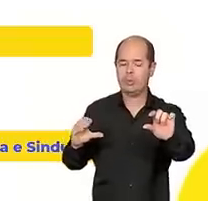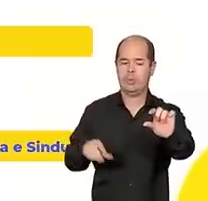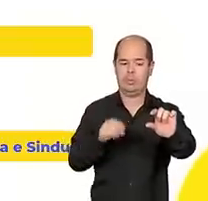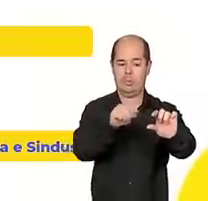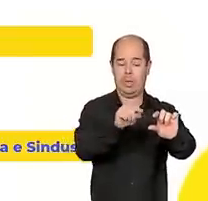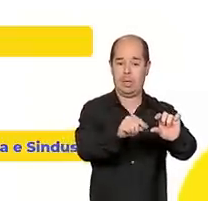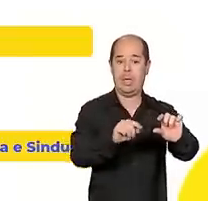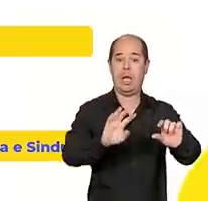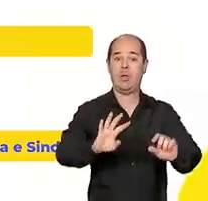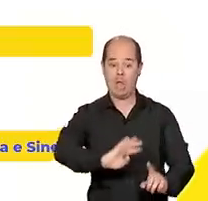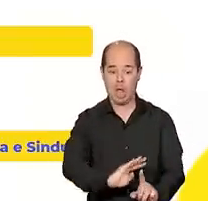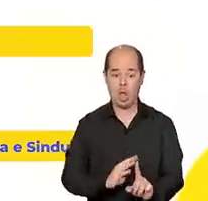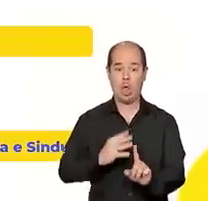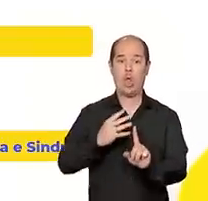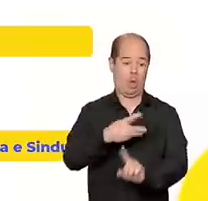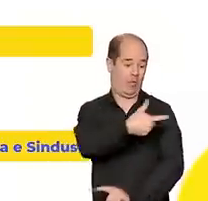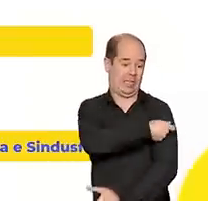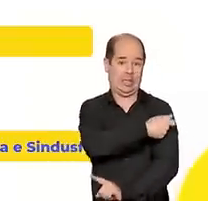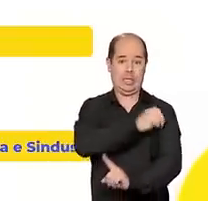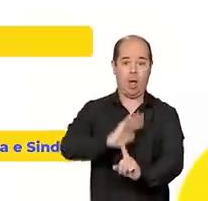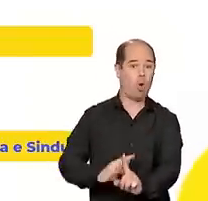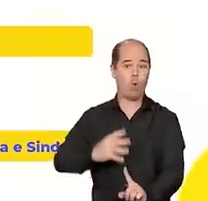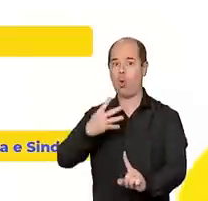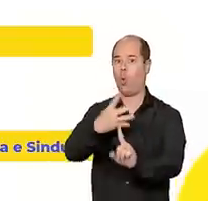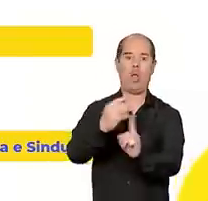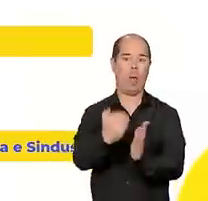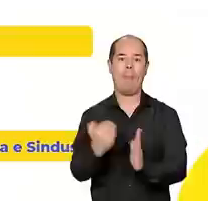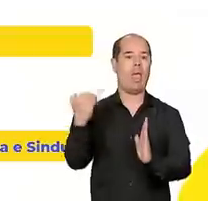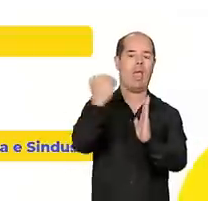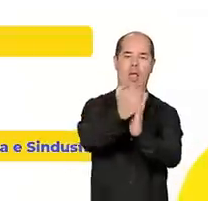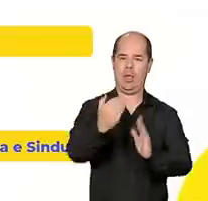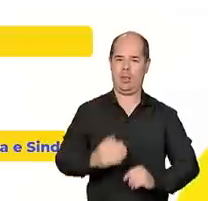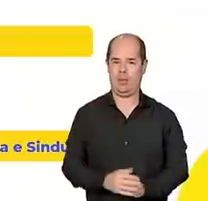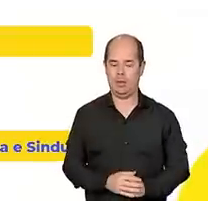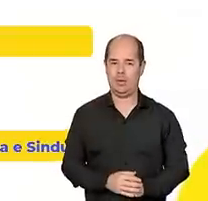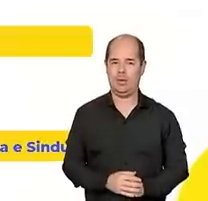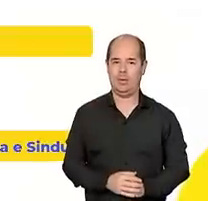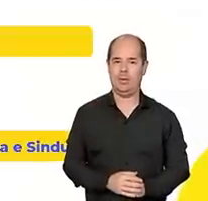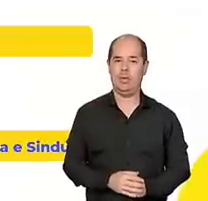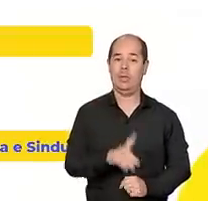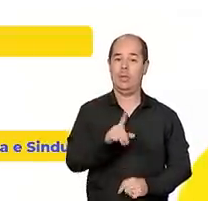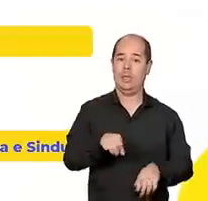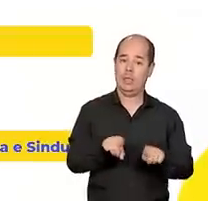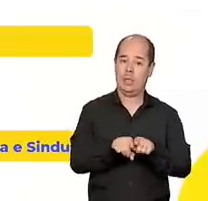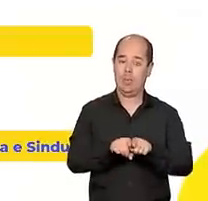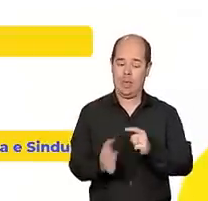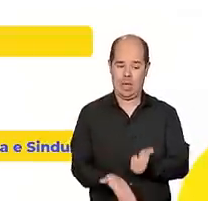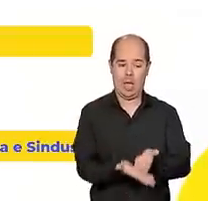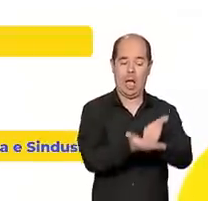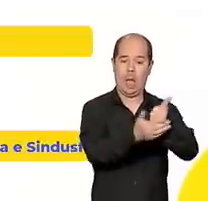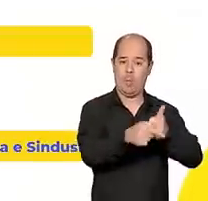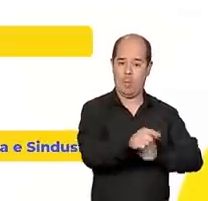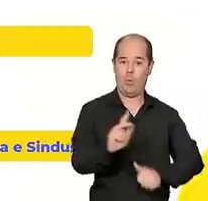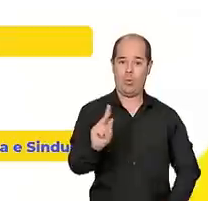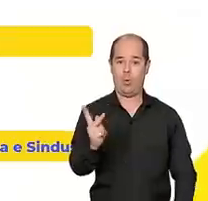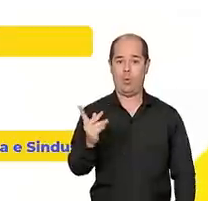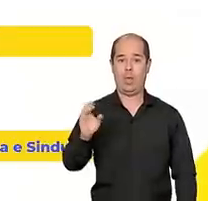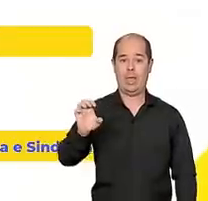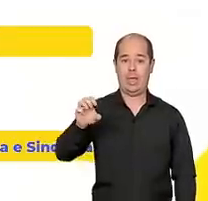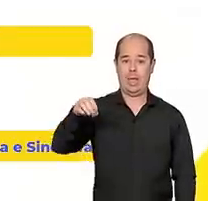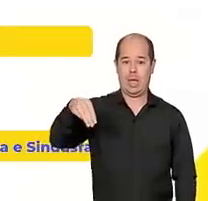a produção de vacinas, a nossa autonomia em vacinas. O apoio à Hemobras, uma grande